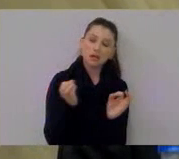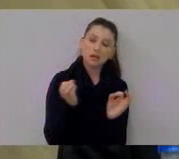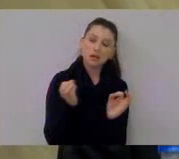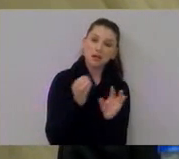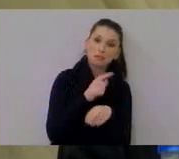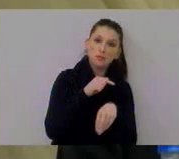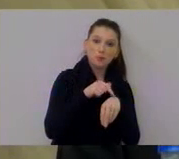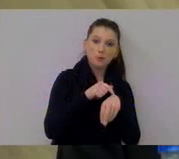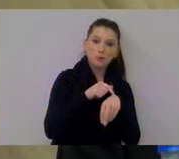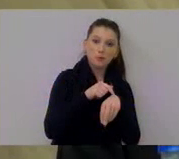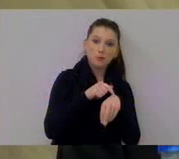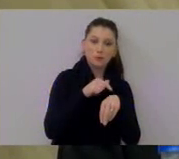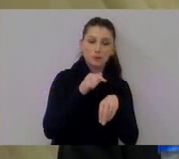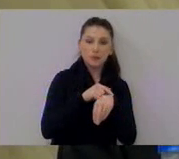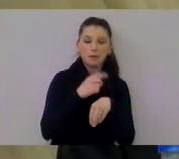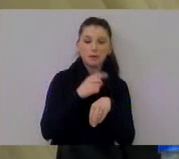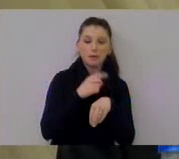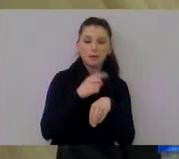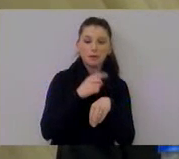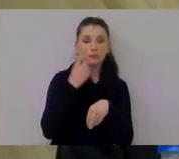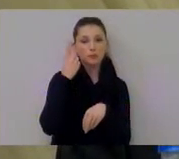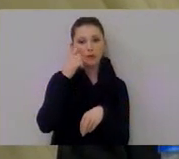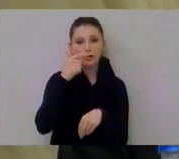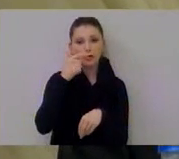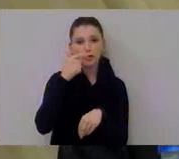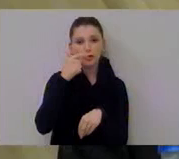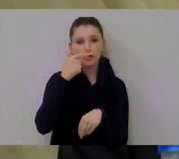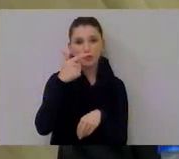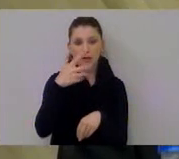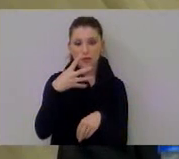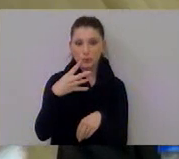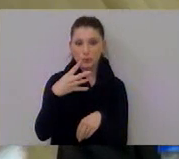do ocorrente.